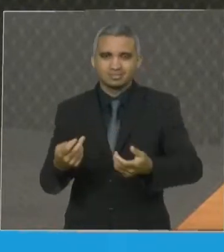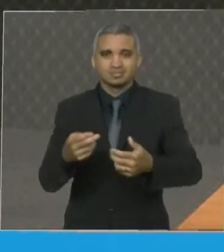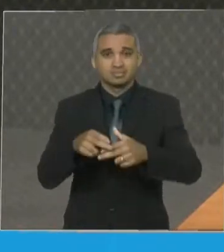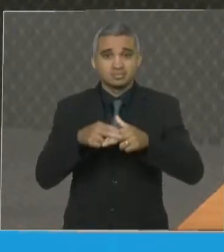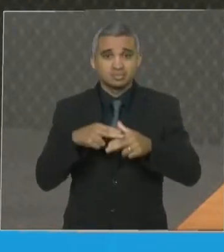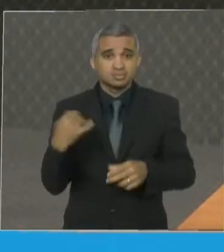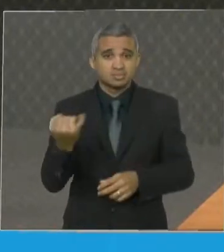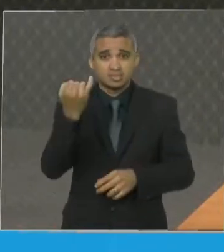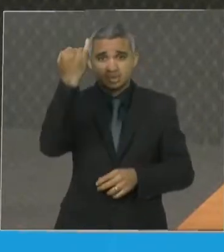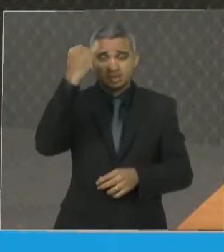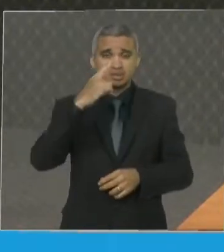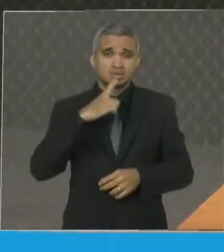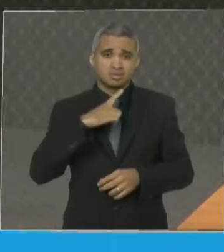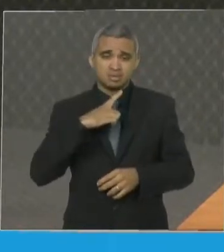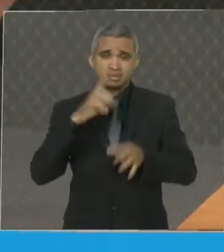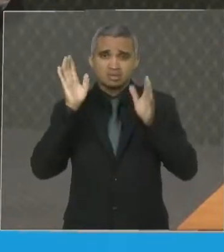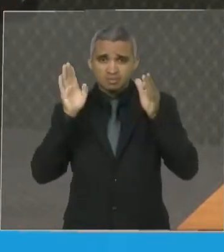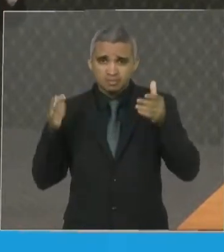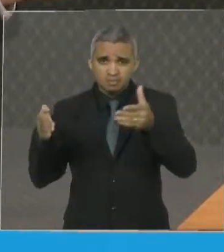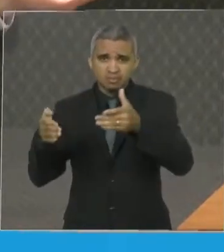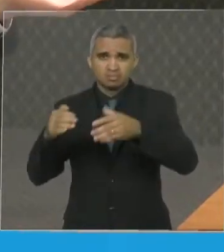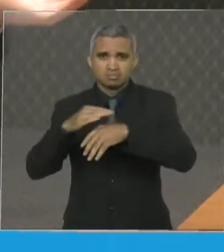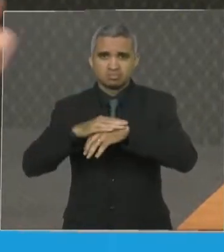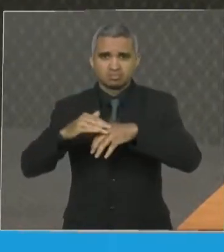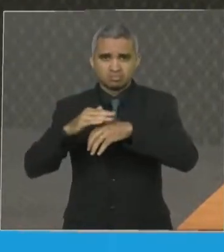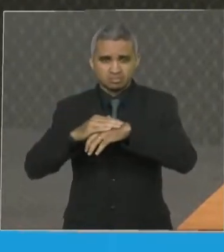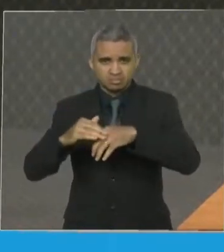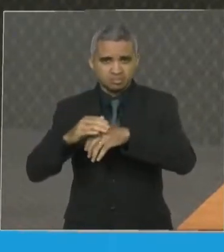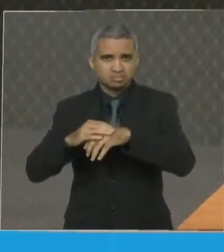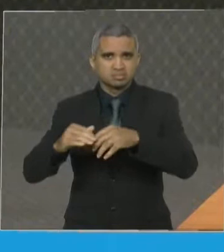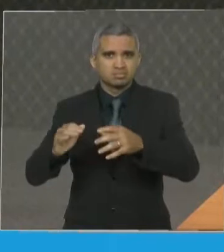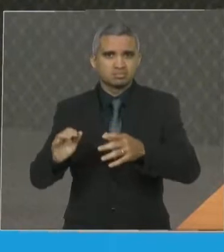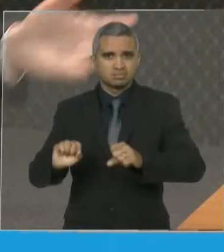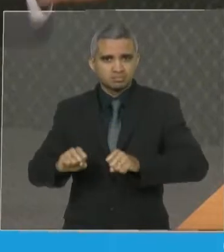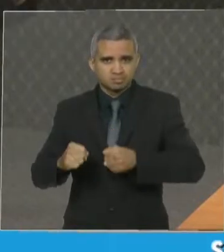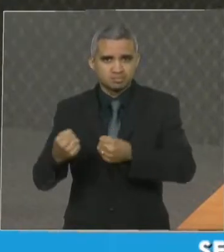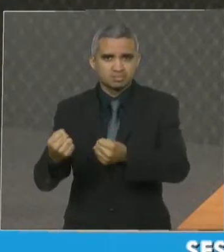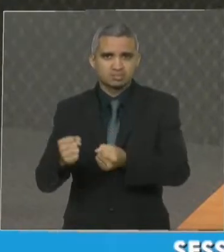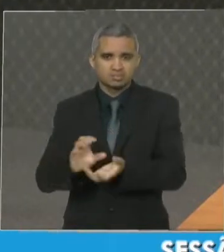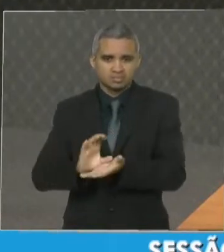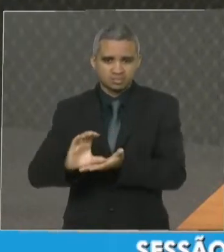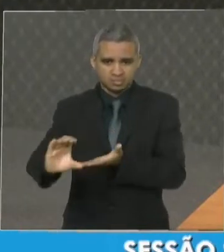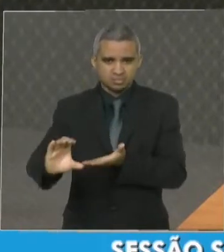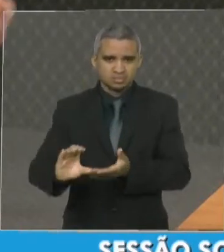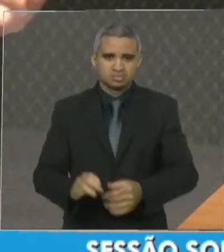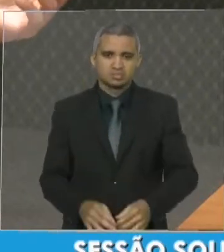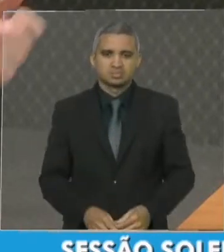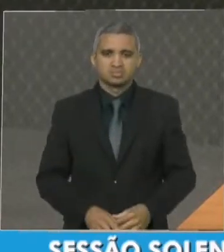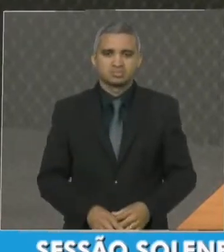nesses negócios, o que é escrito na Bíblia, Cabo Campos, pastor,